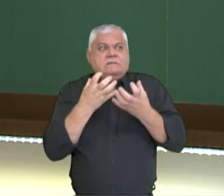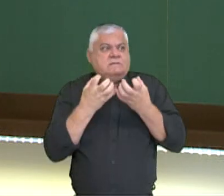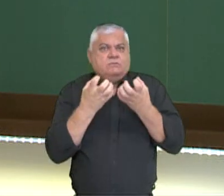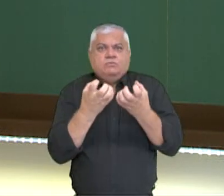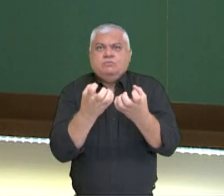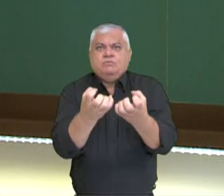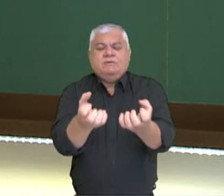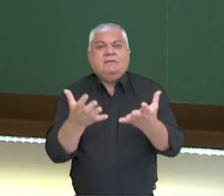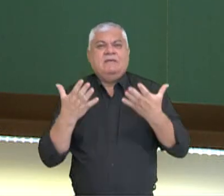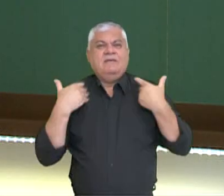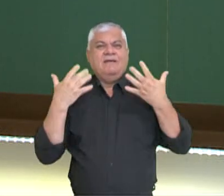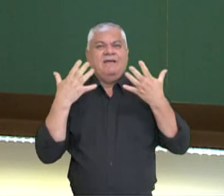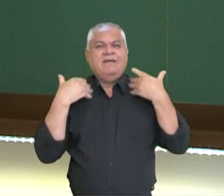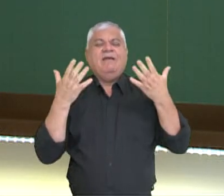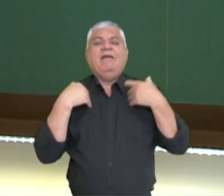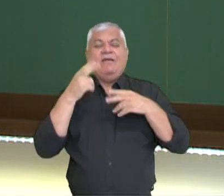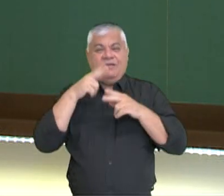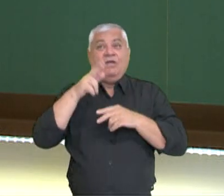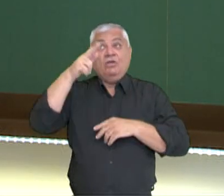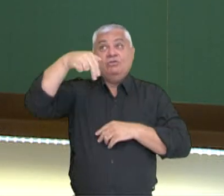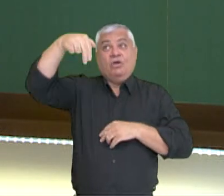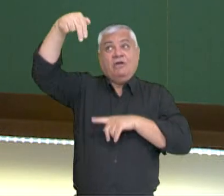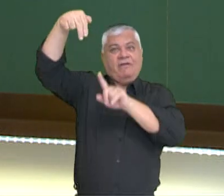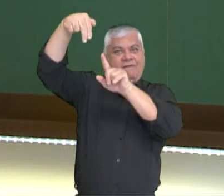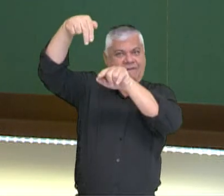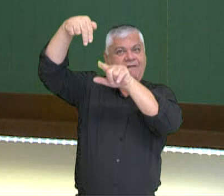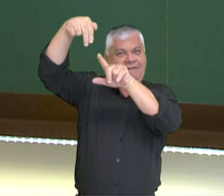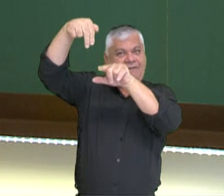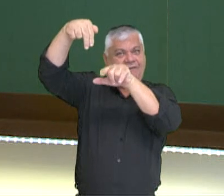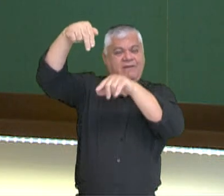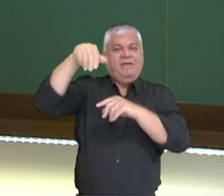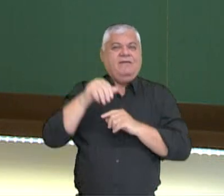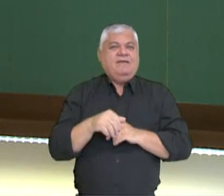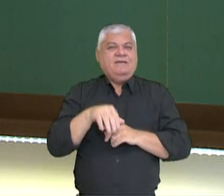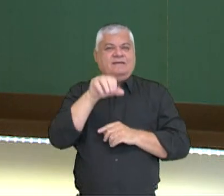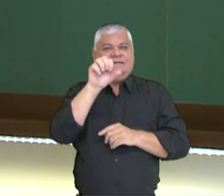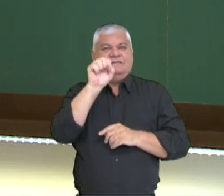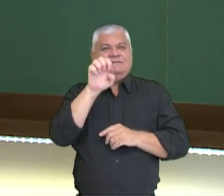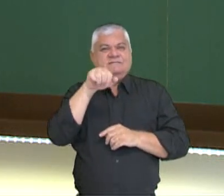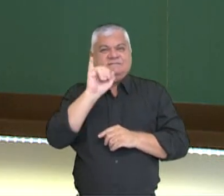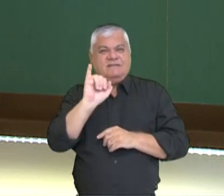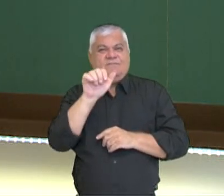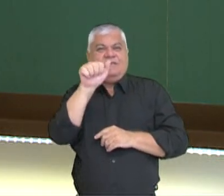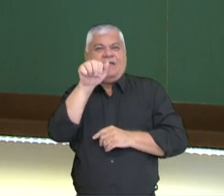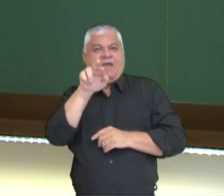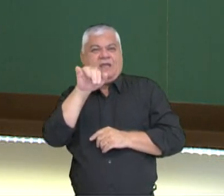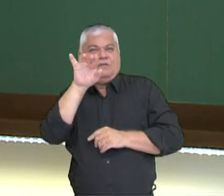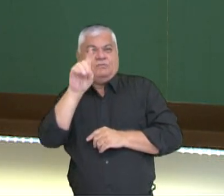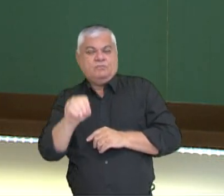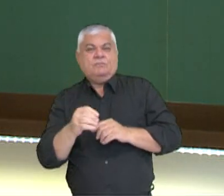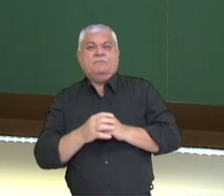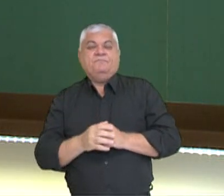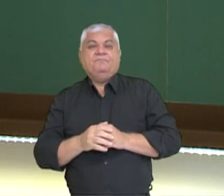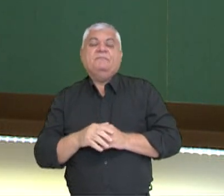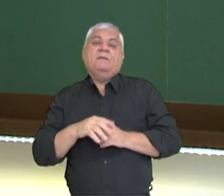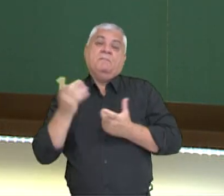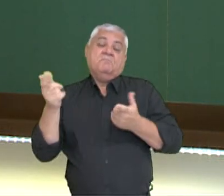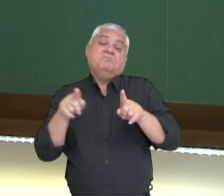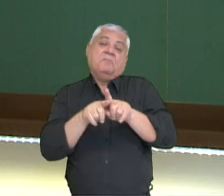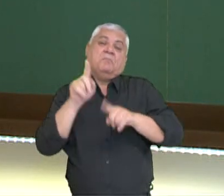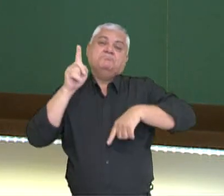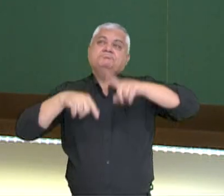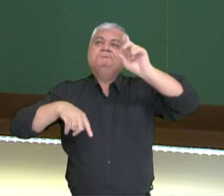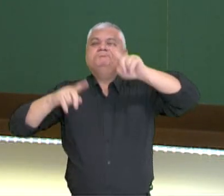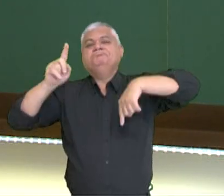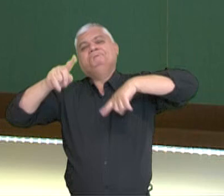né? Uma porção do nordeste do Brasil que é caracterizada por esse tipo climático, certo? E é irregular ao longo do ano,